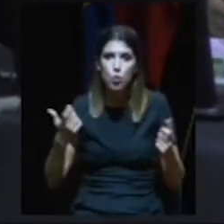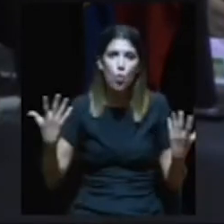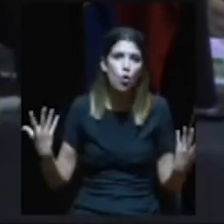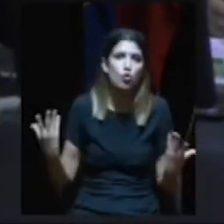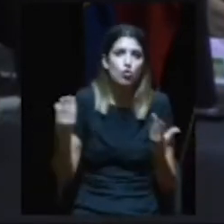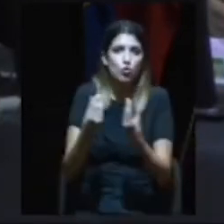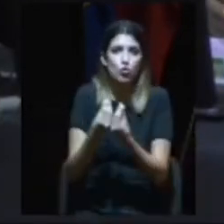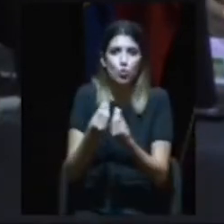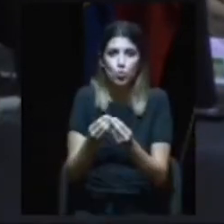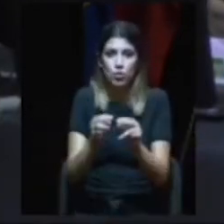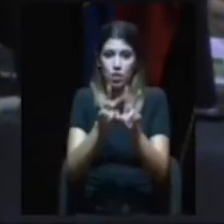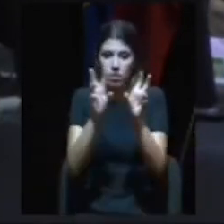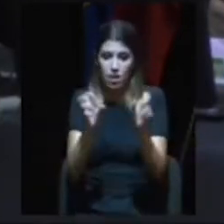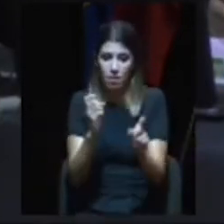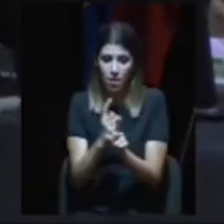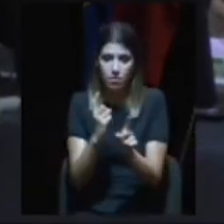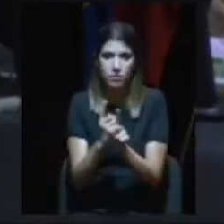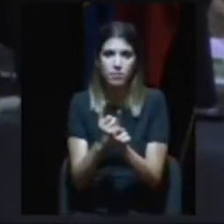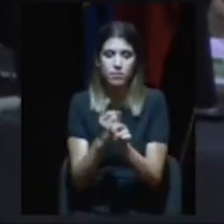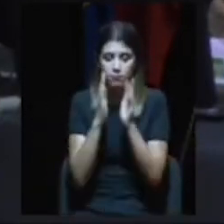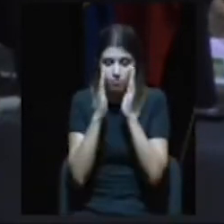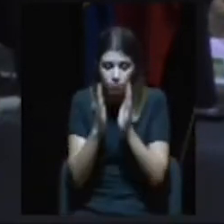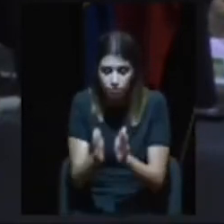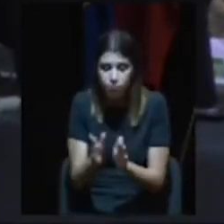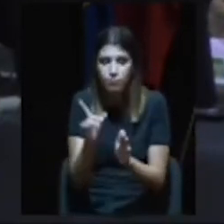em torno desta ciclovia, contou também,